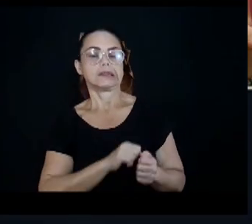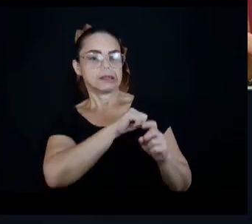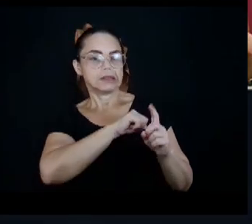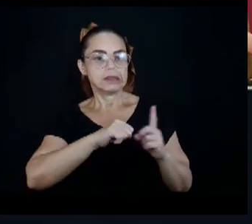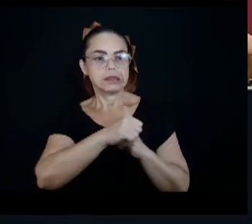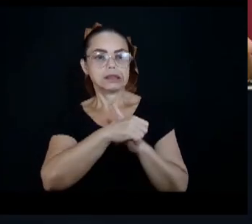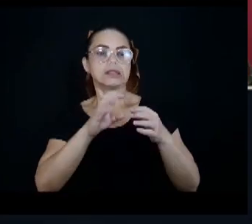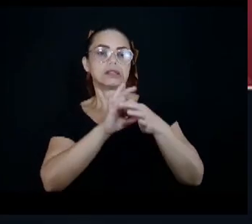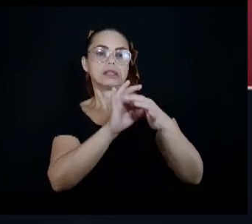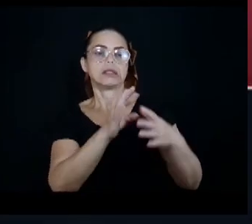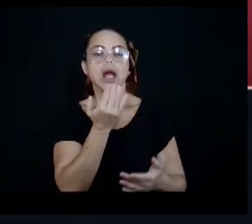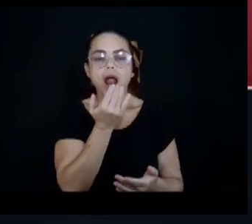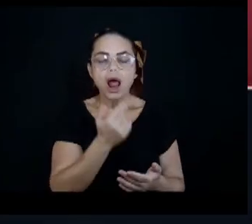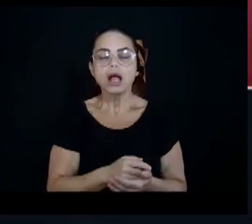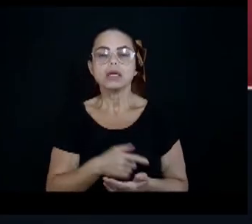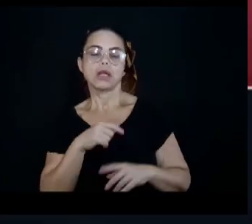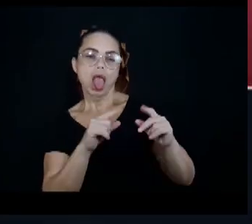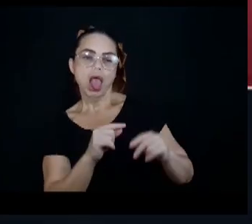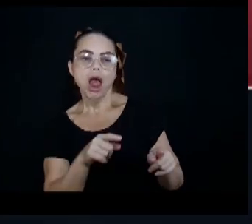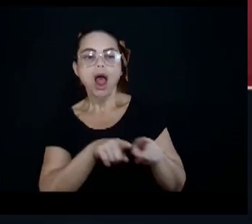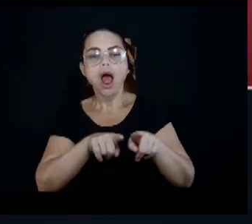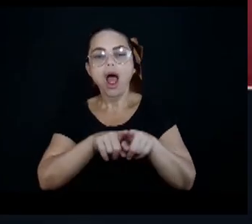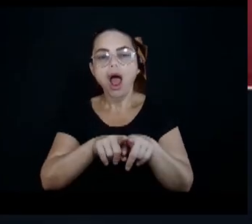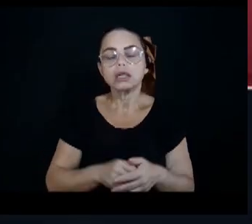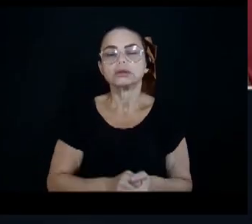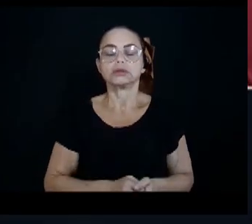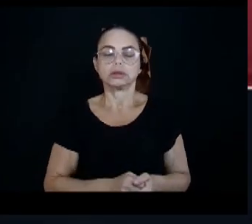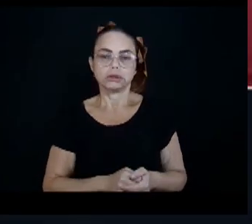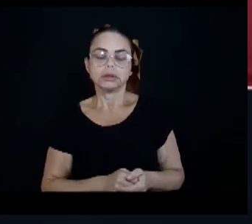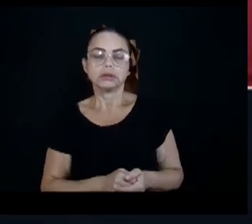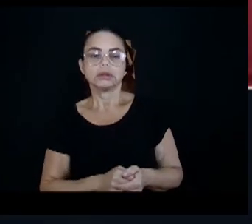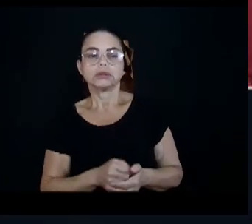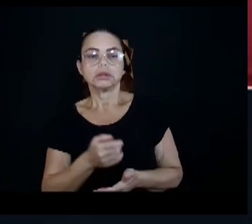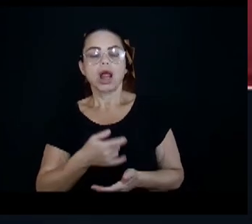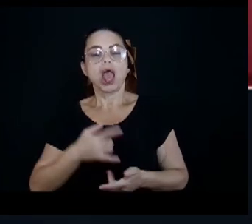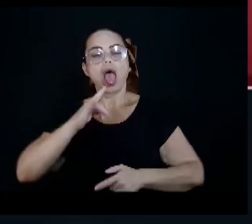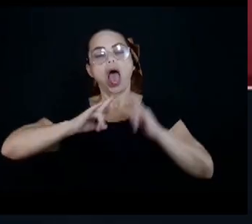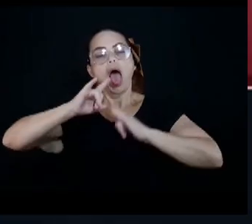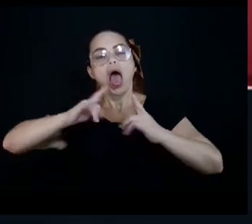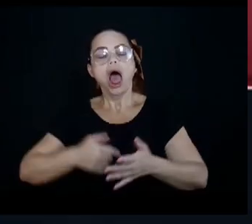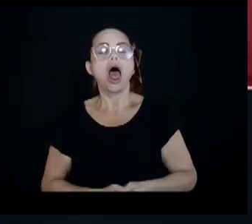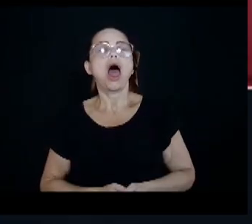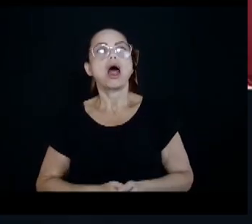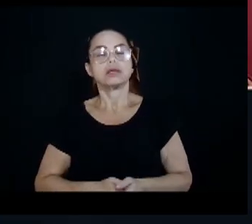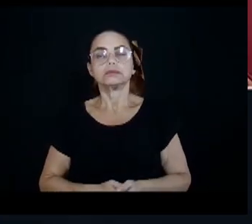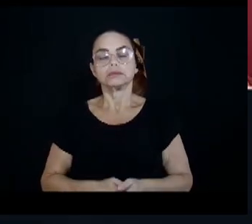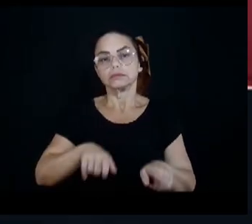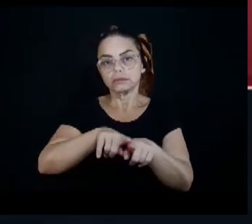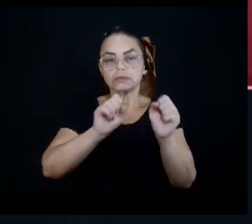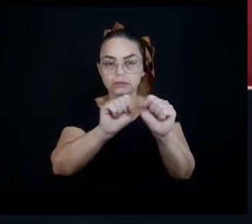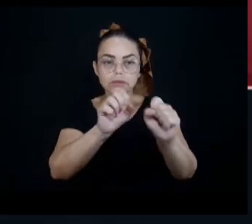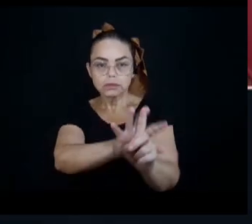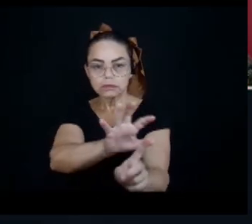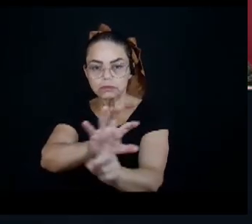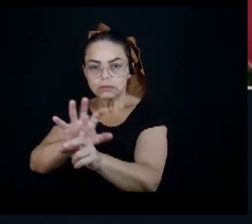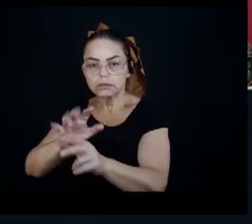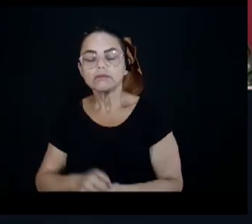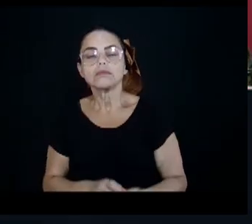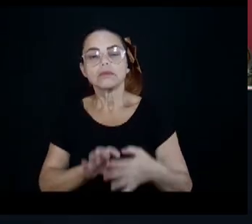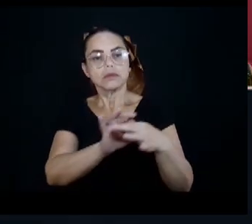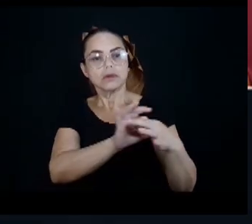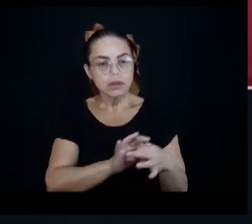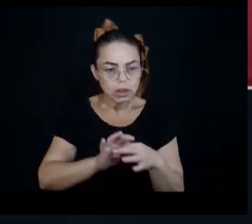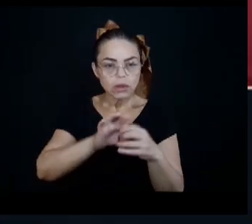até diminui também, né, o consumo de álcool. Isso pode impactar vínculos sociais e